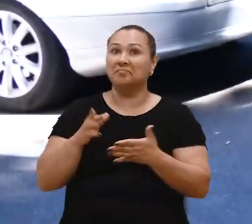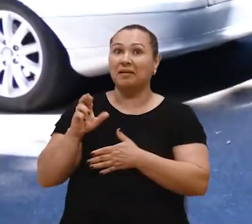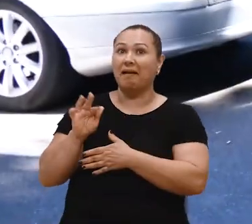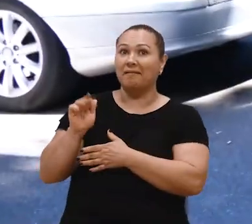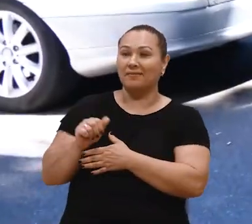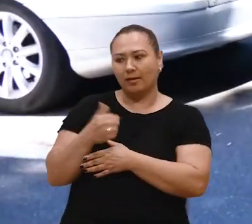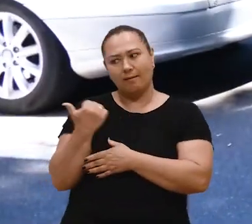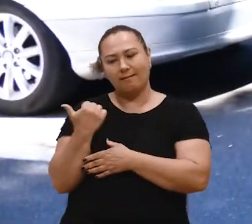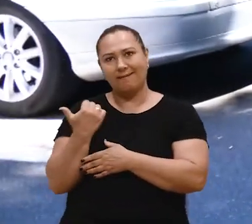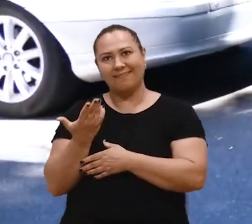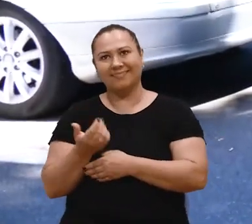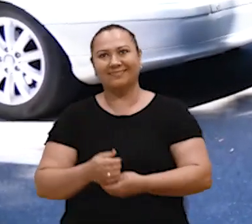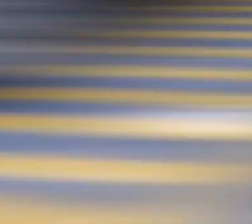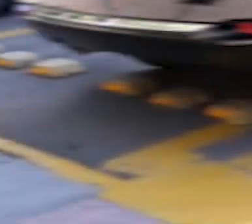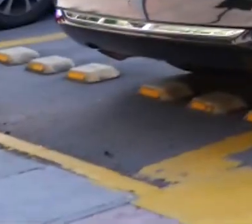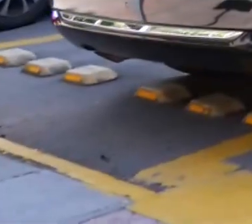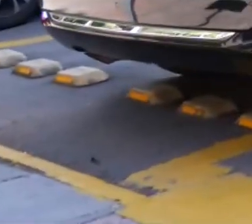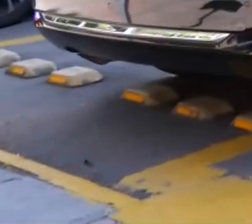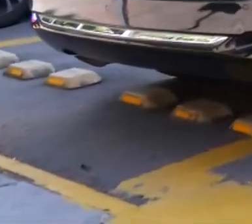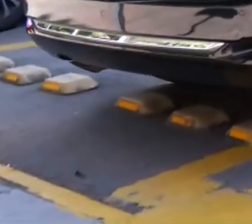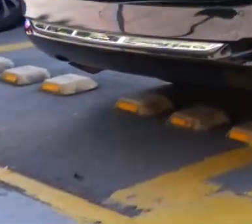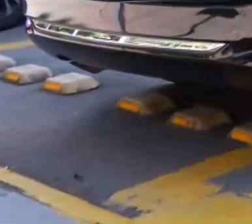E aí, Rafa? Dá uma caroninha?